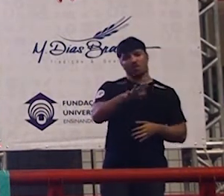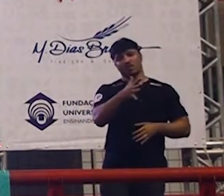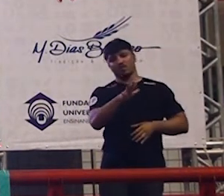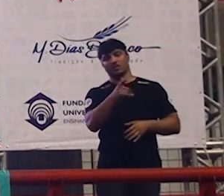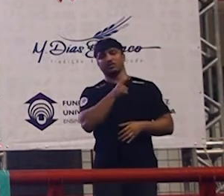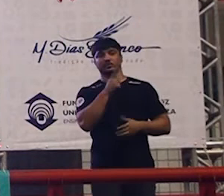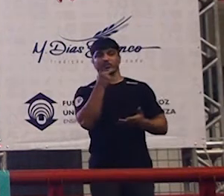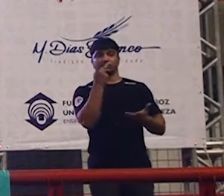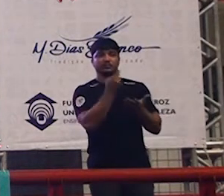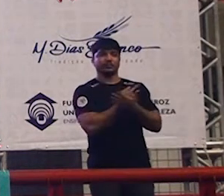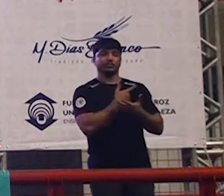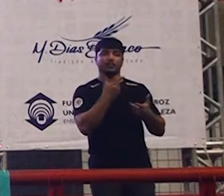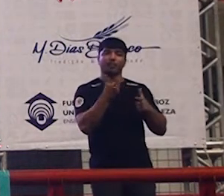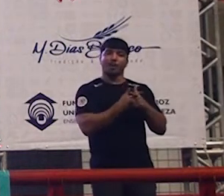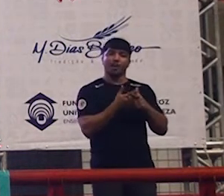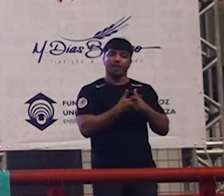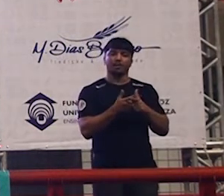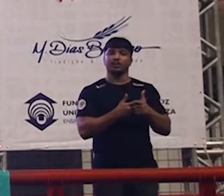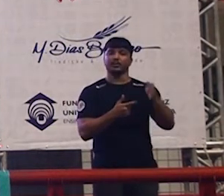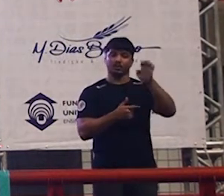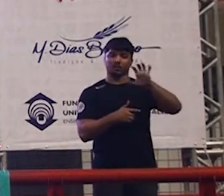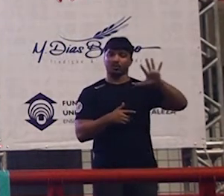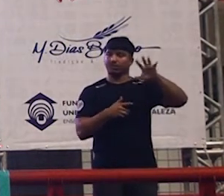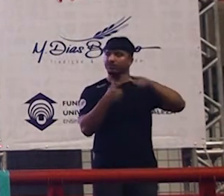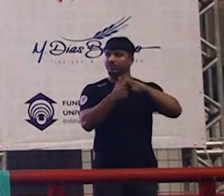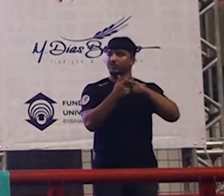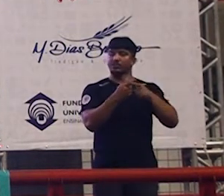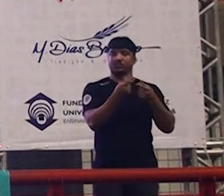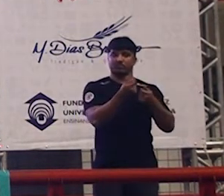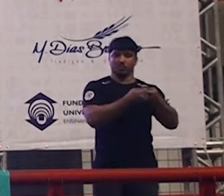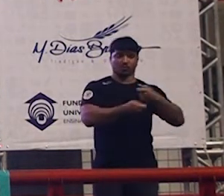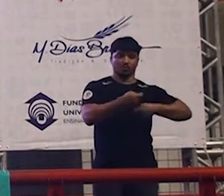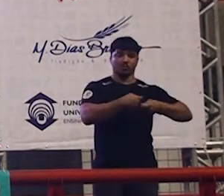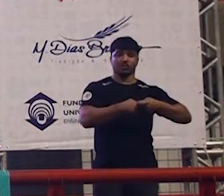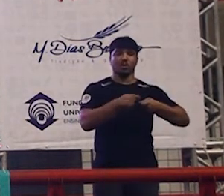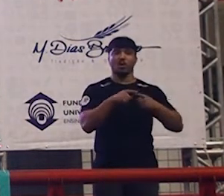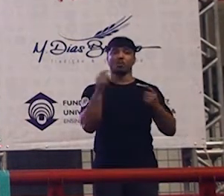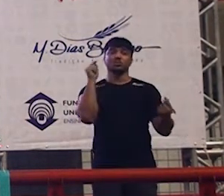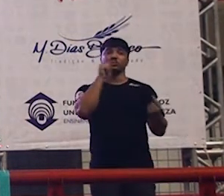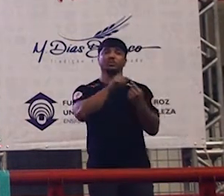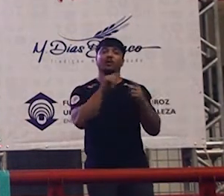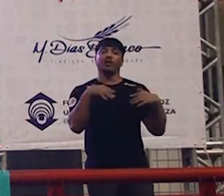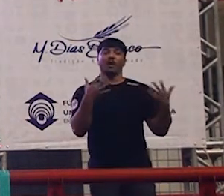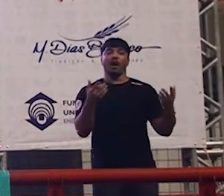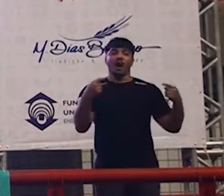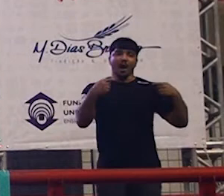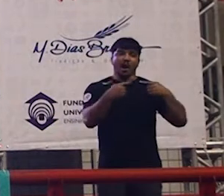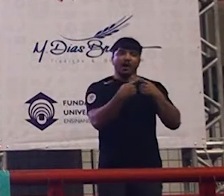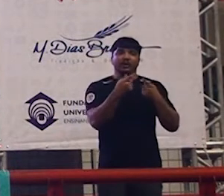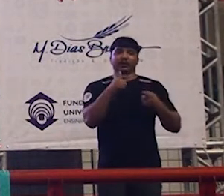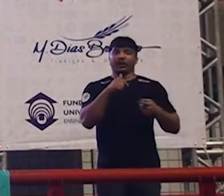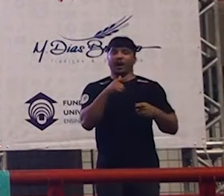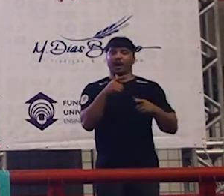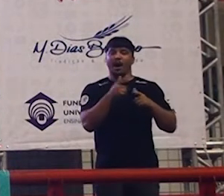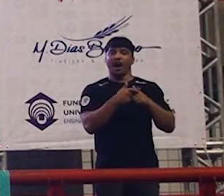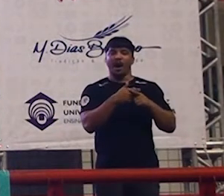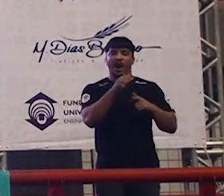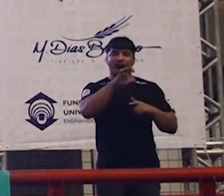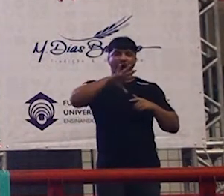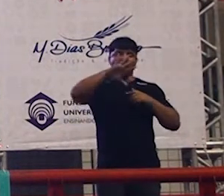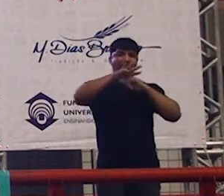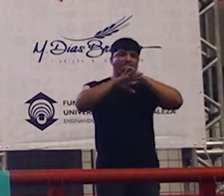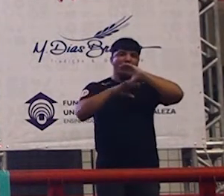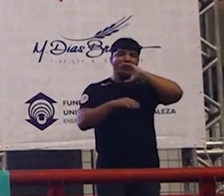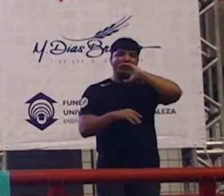aí nesse contexto de crise econômica europeia. Então, o objetivo é fazer referência à crise econômica